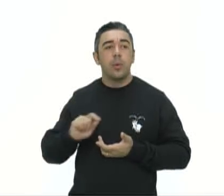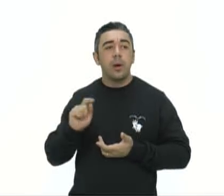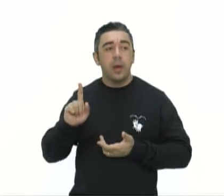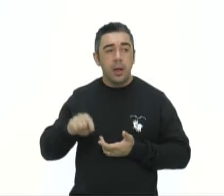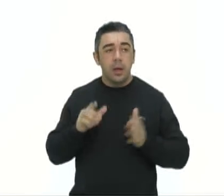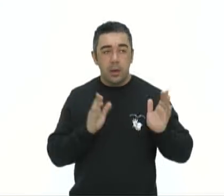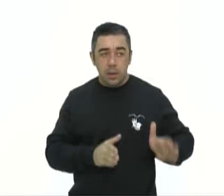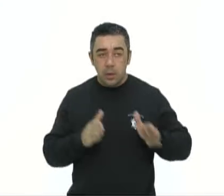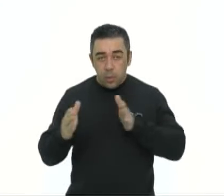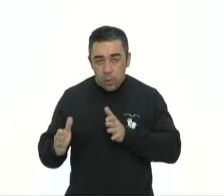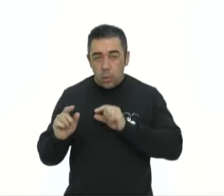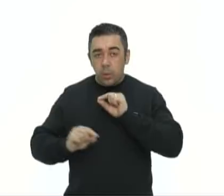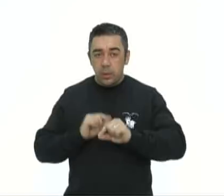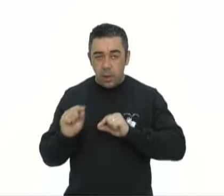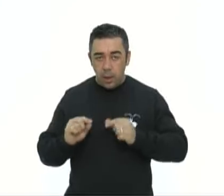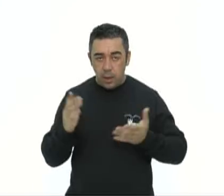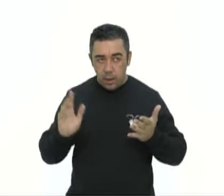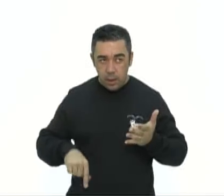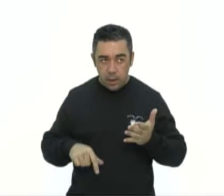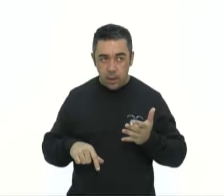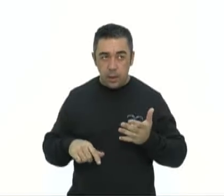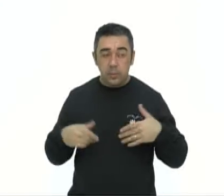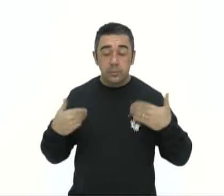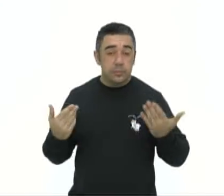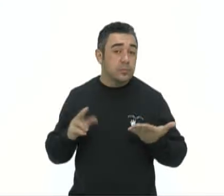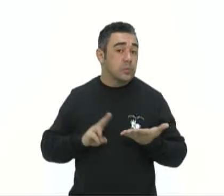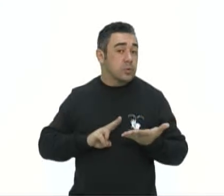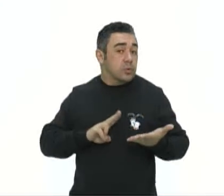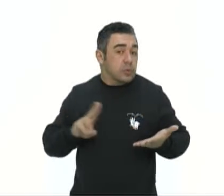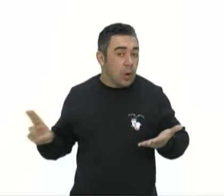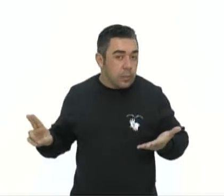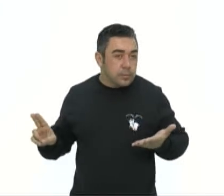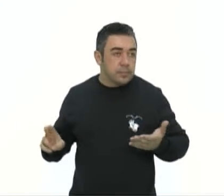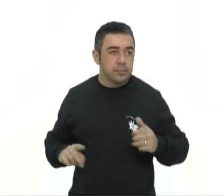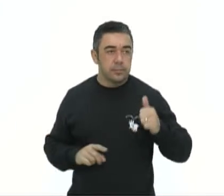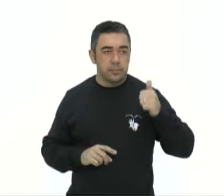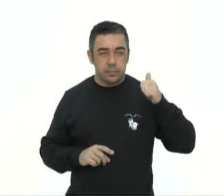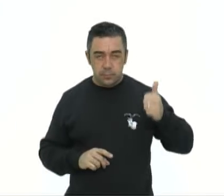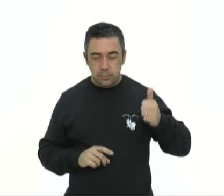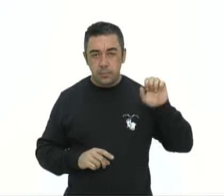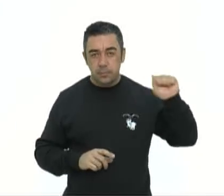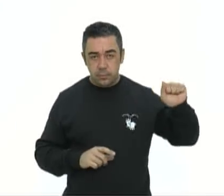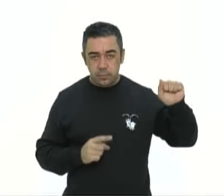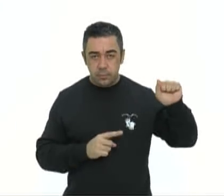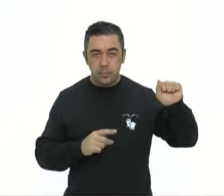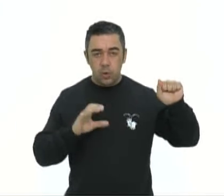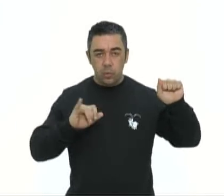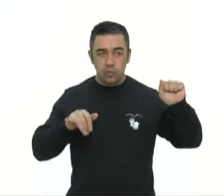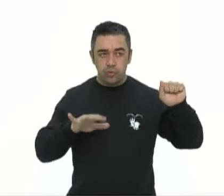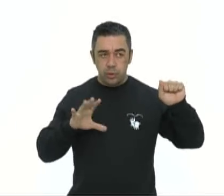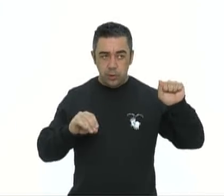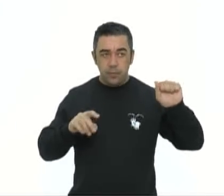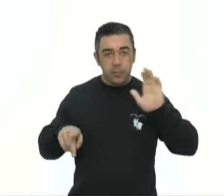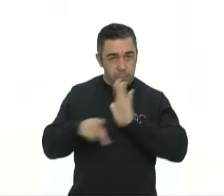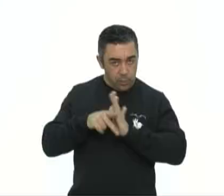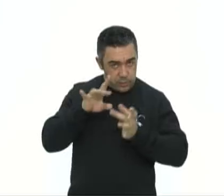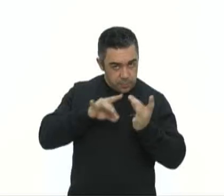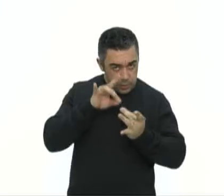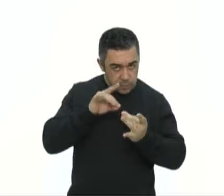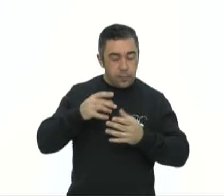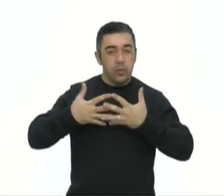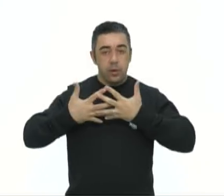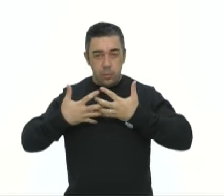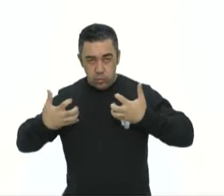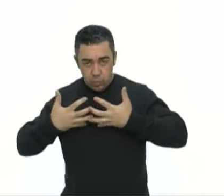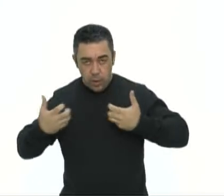são, respectivamente, os tecidos. Para saber quais são os tecidos que a gente está citando ali. Letra A, conjuntivo propriamente dito e